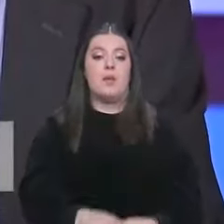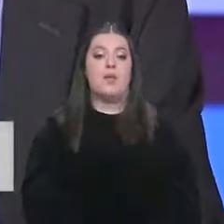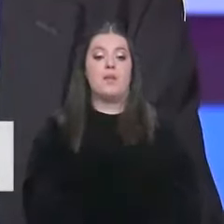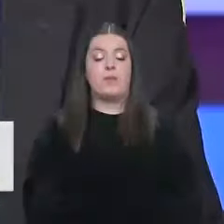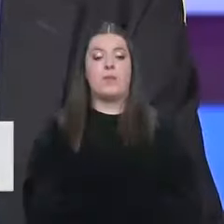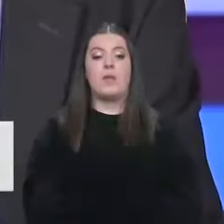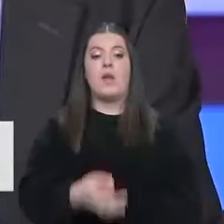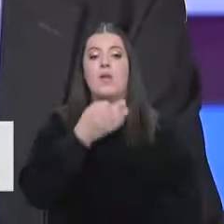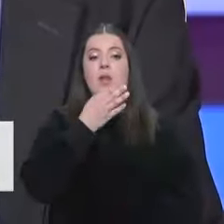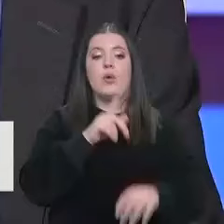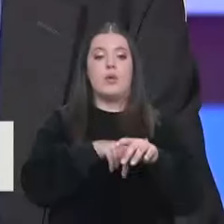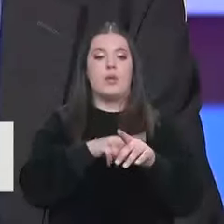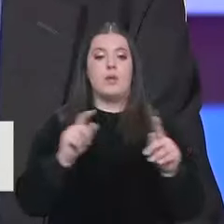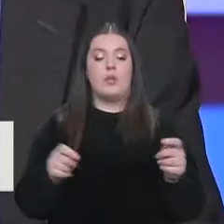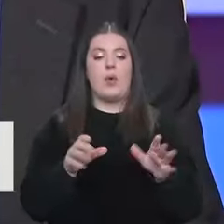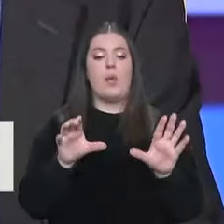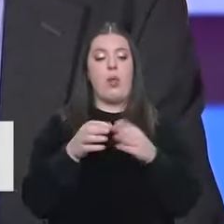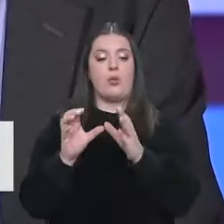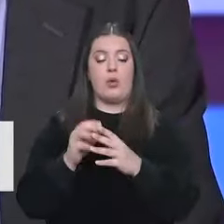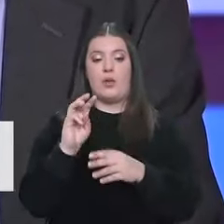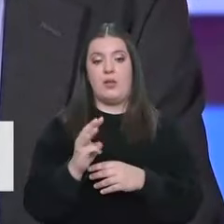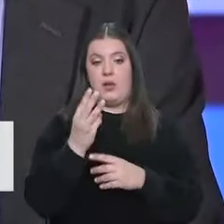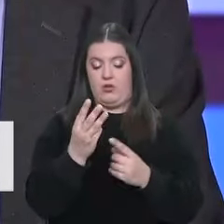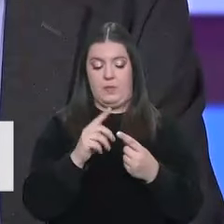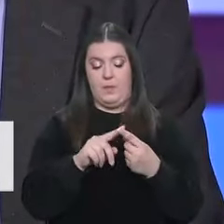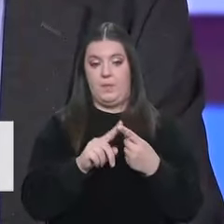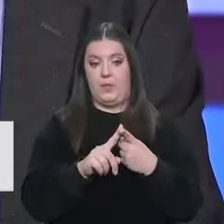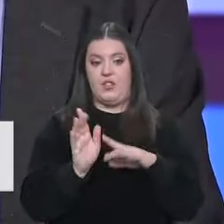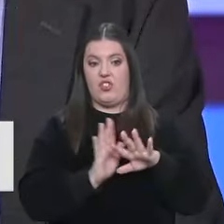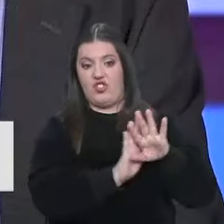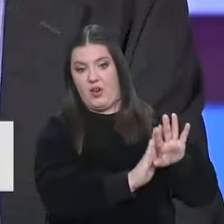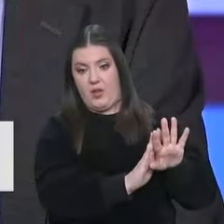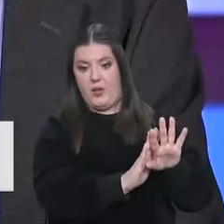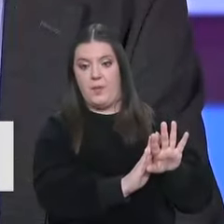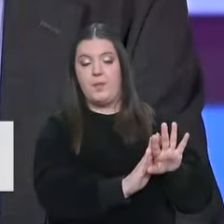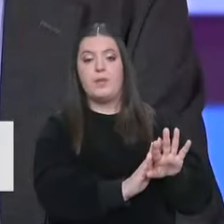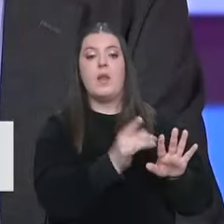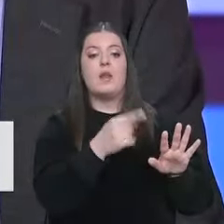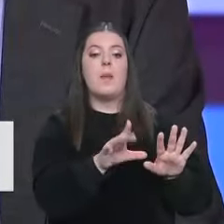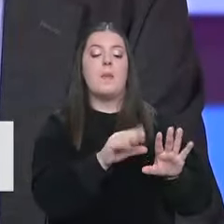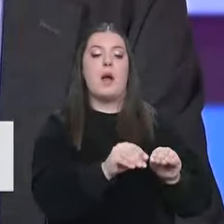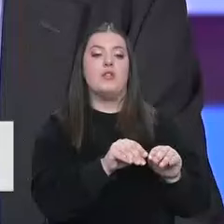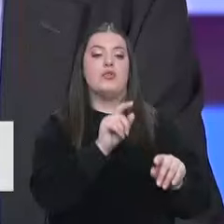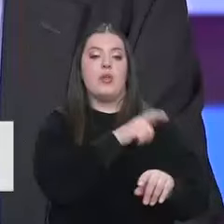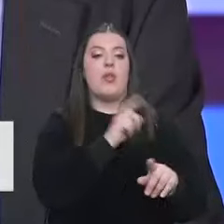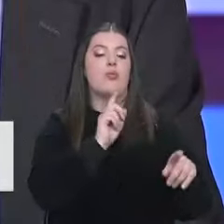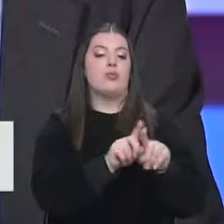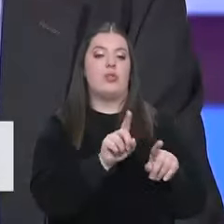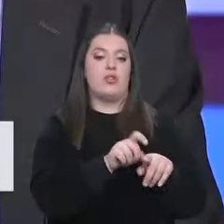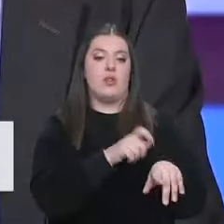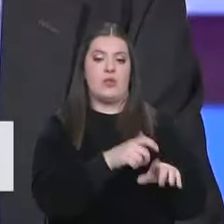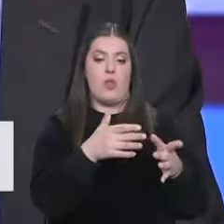aberto falou durante a campanha em Três blocos esse bloco à esquerda é o que tem mais deputados nesta